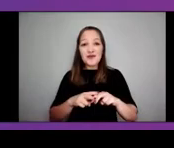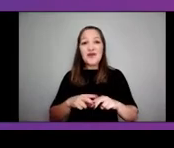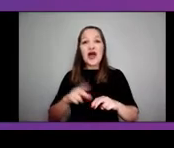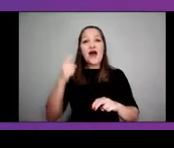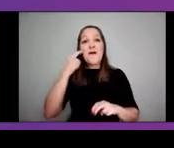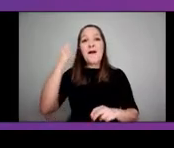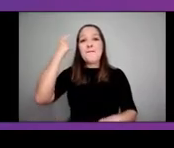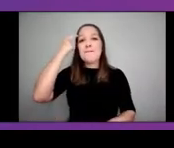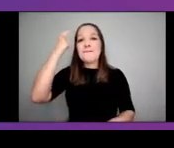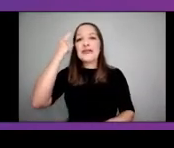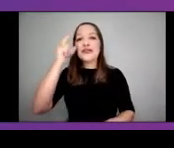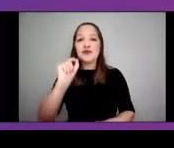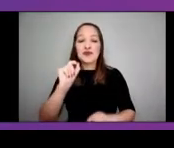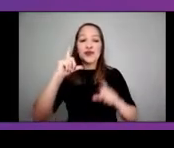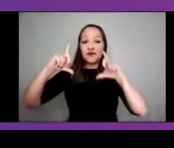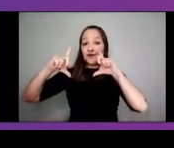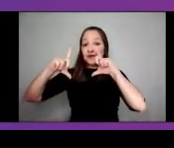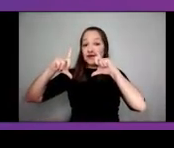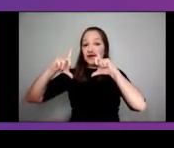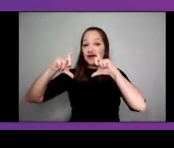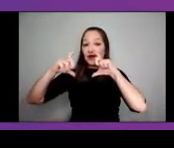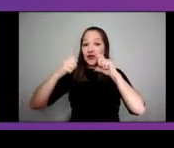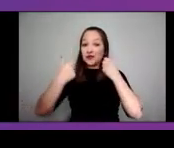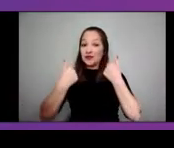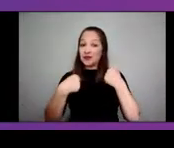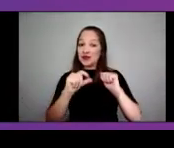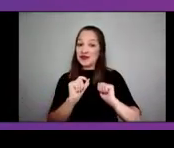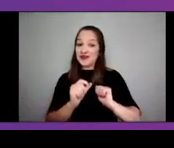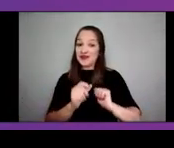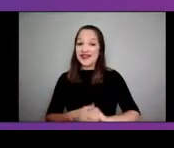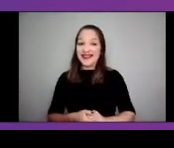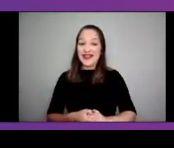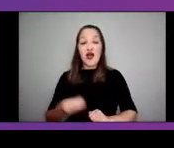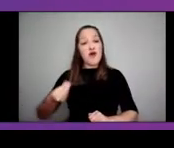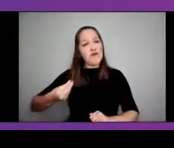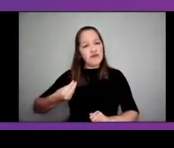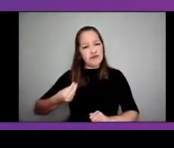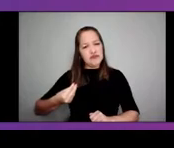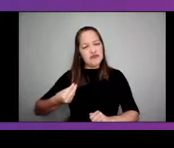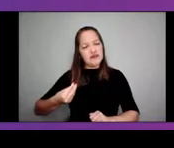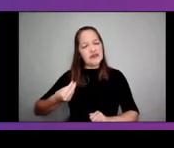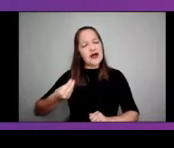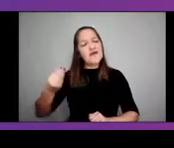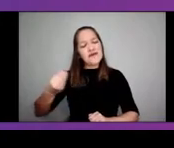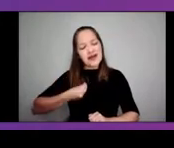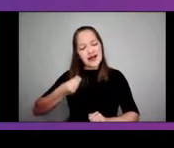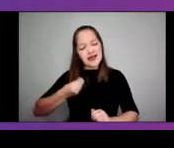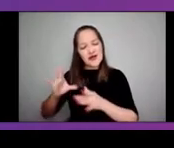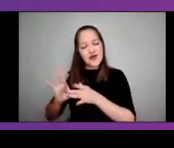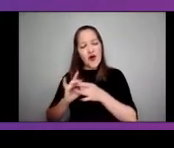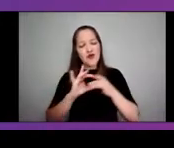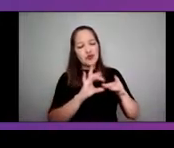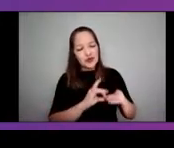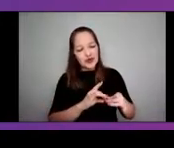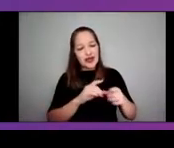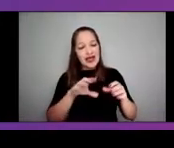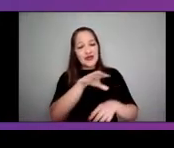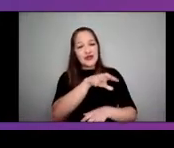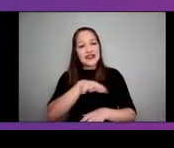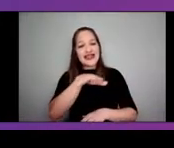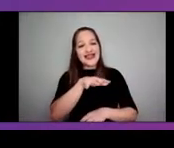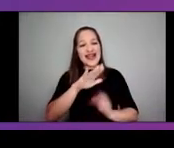de pensar aqui a fotografia deve estar presente no contexto da sala de aula do chão da escola por exemplo de